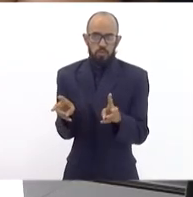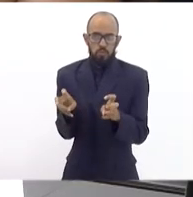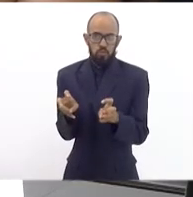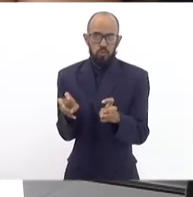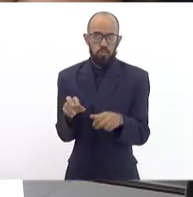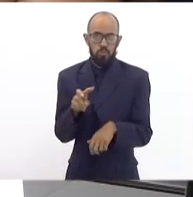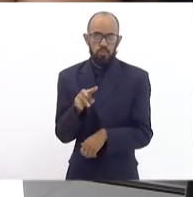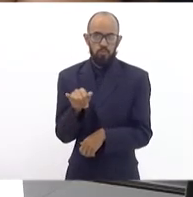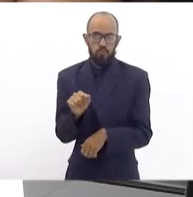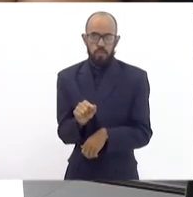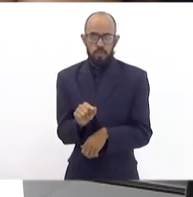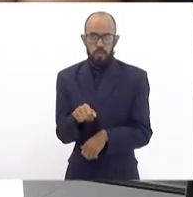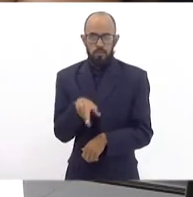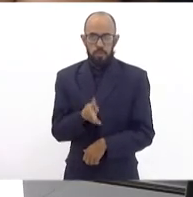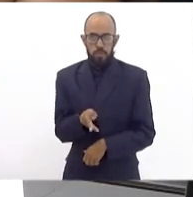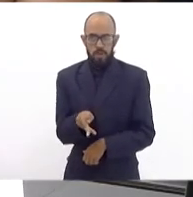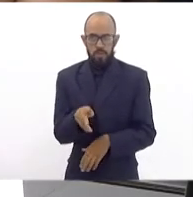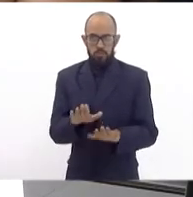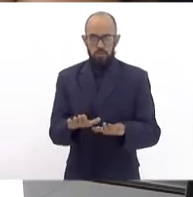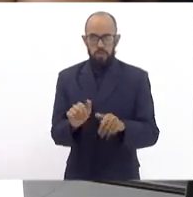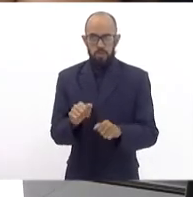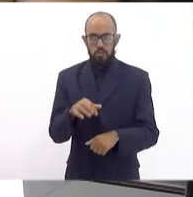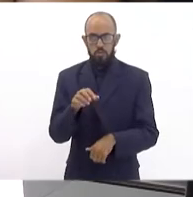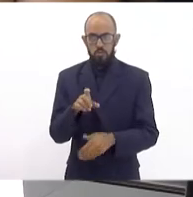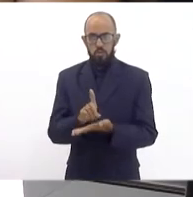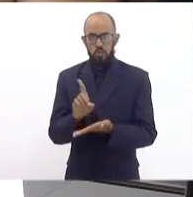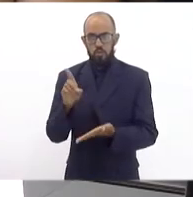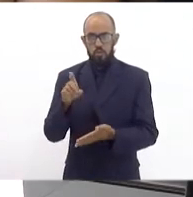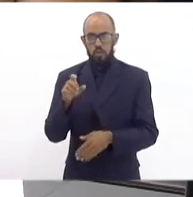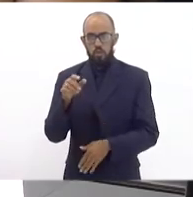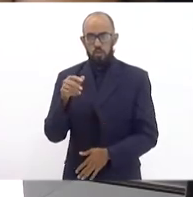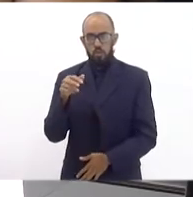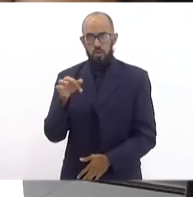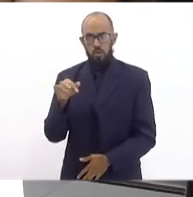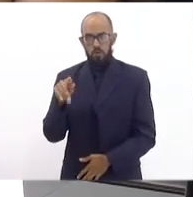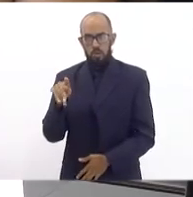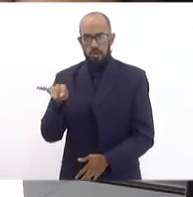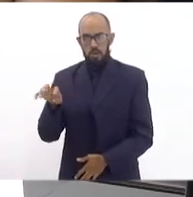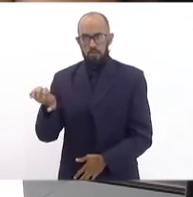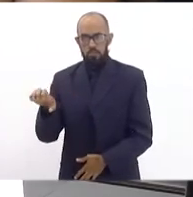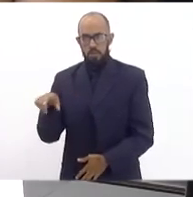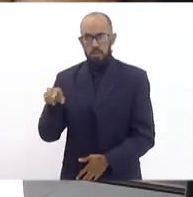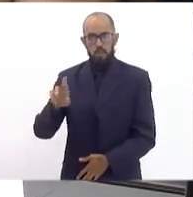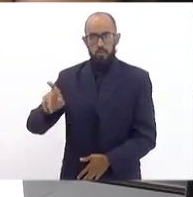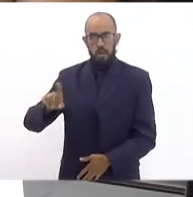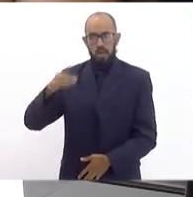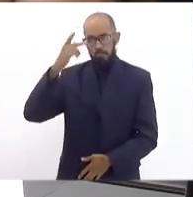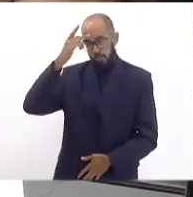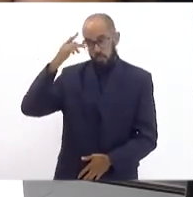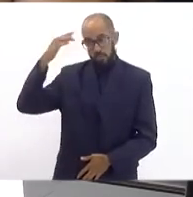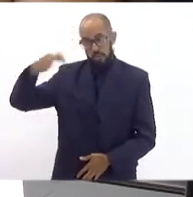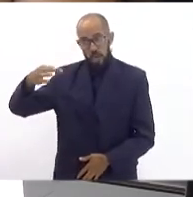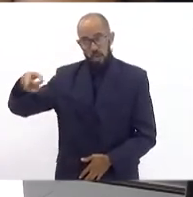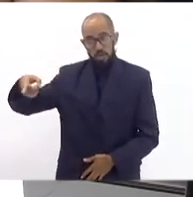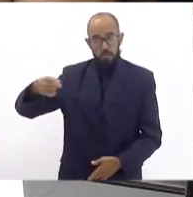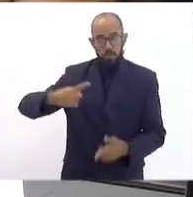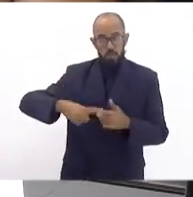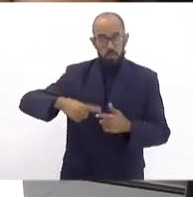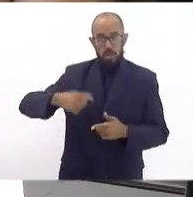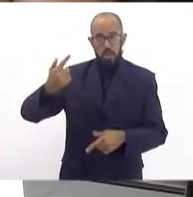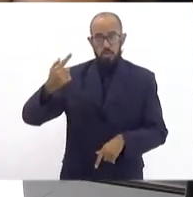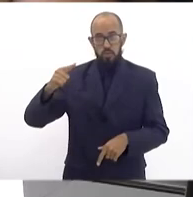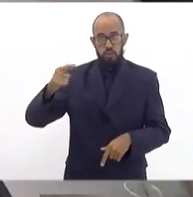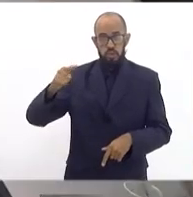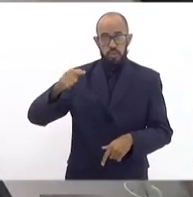permanente, sobre dormente, mas o doutor Felipe Ramos não é a pessoa adequada, porque ele é o da gerente da